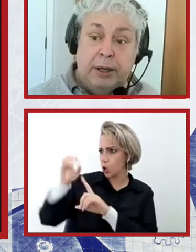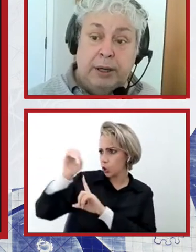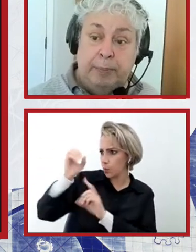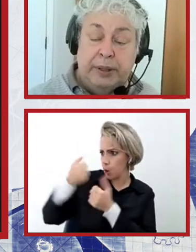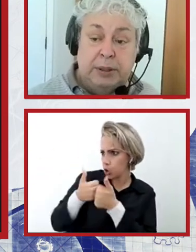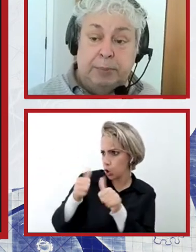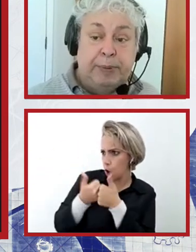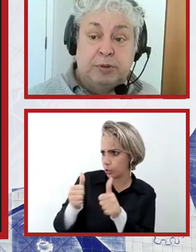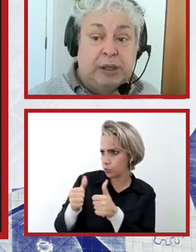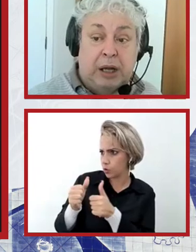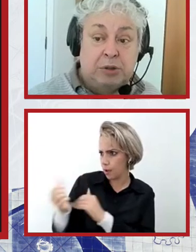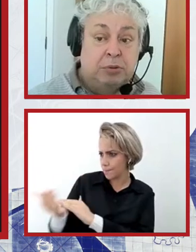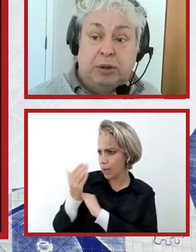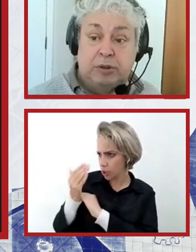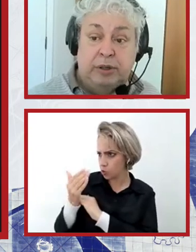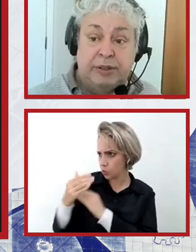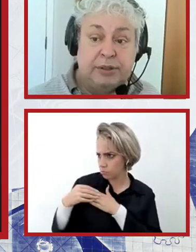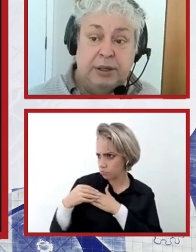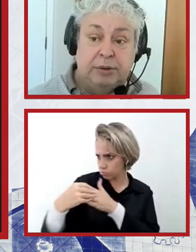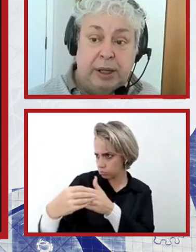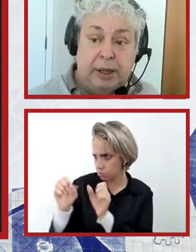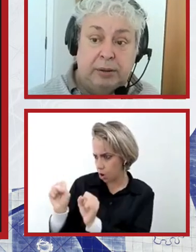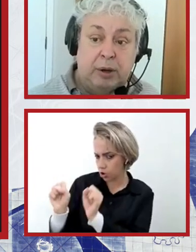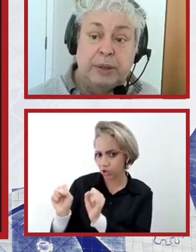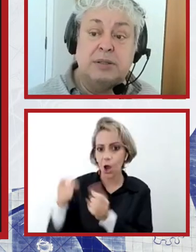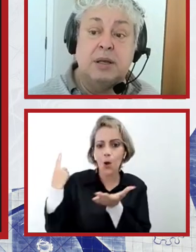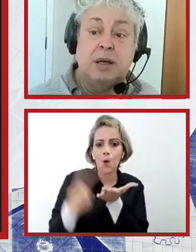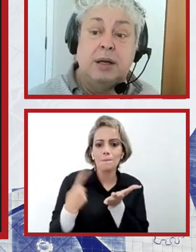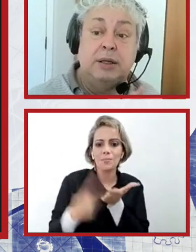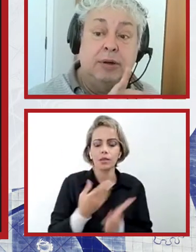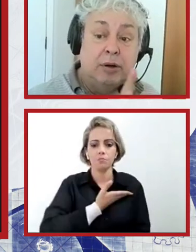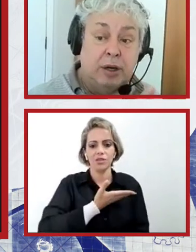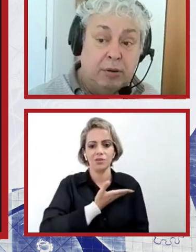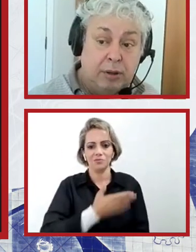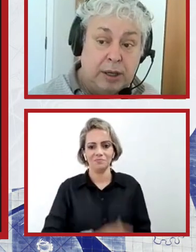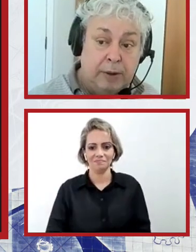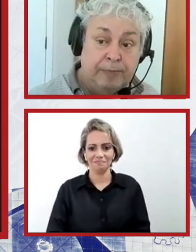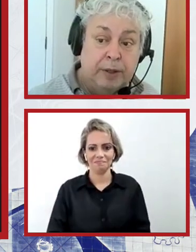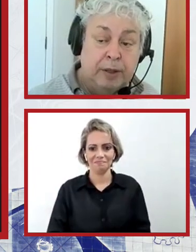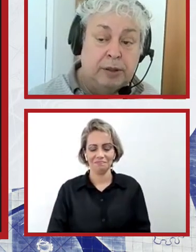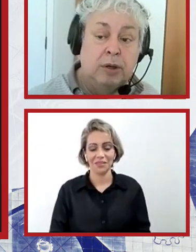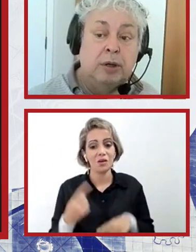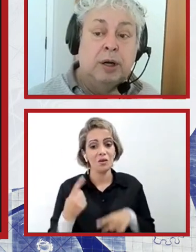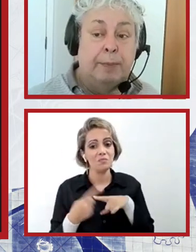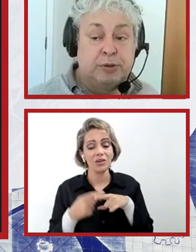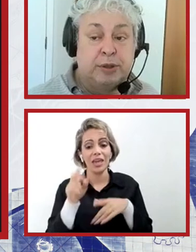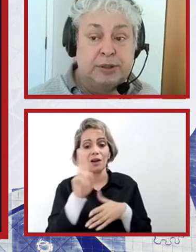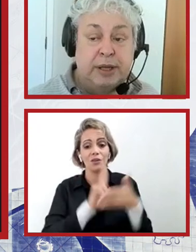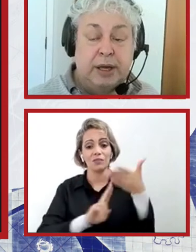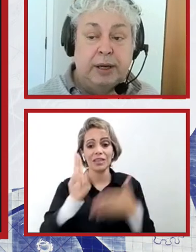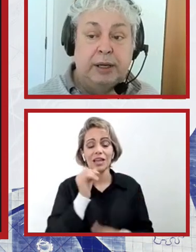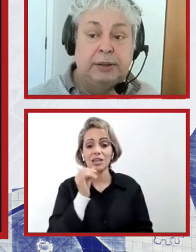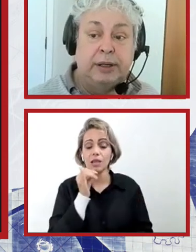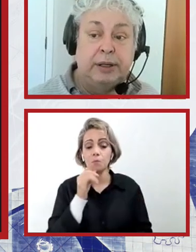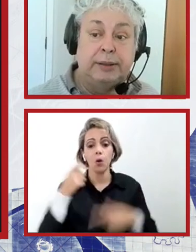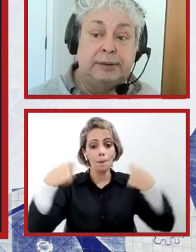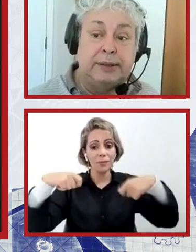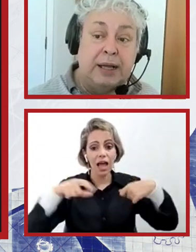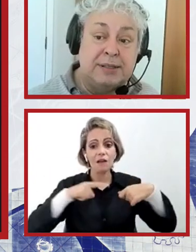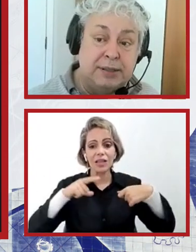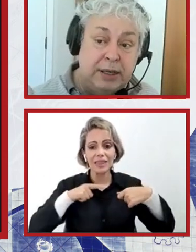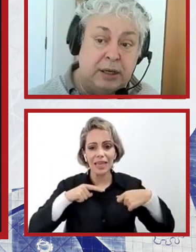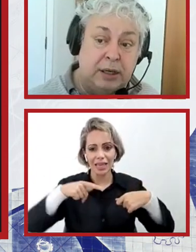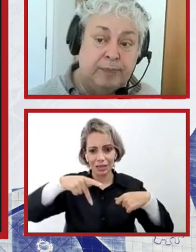marcas, por exemplo, piso tátil. A nossa universidade não tem. Está começando agora a colocar. Então, a pessoa cega, ela tem